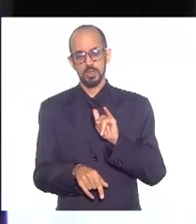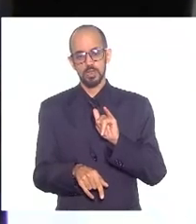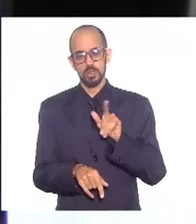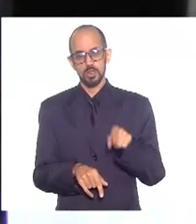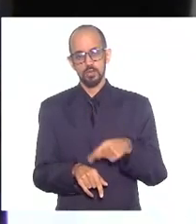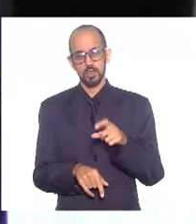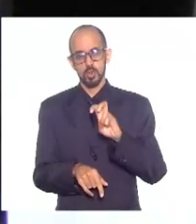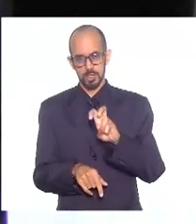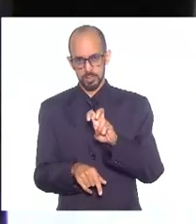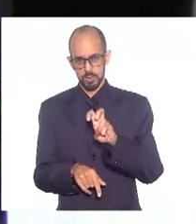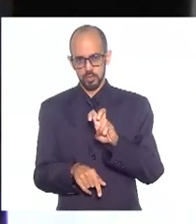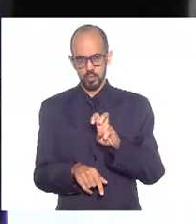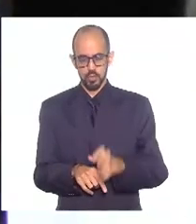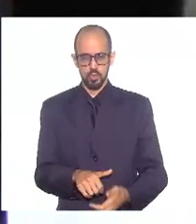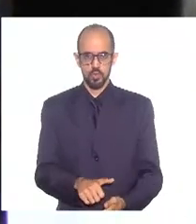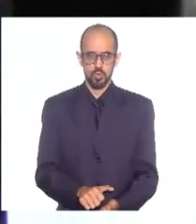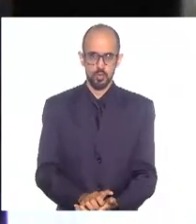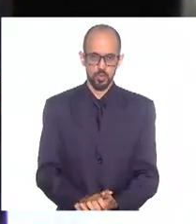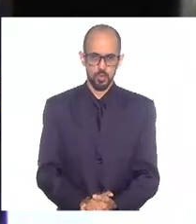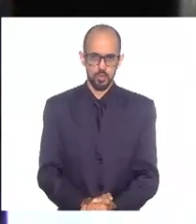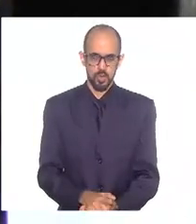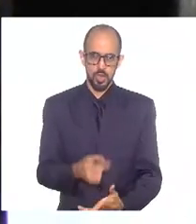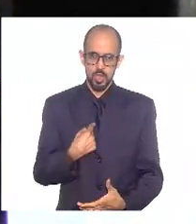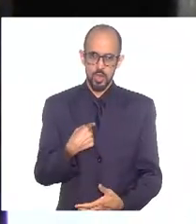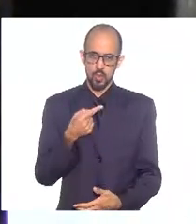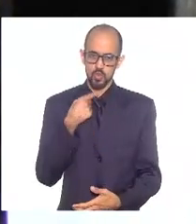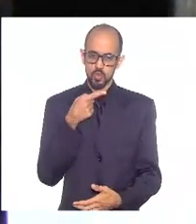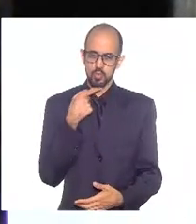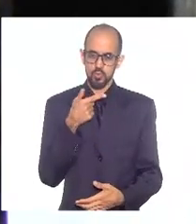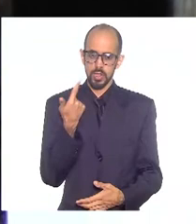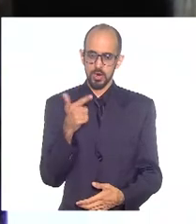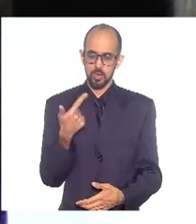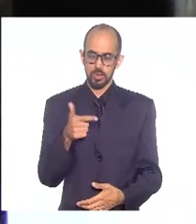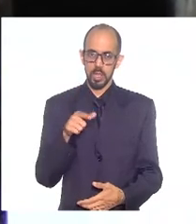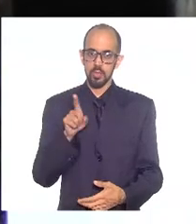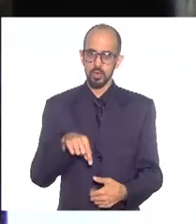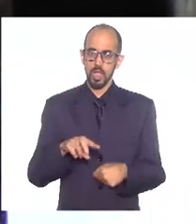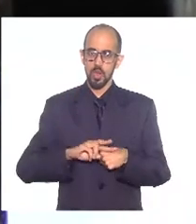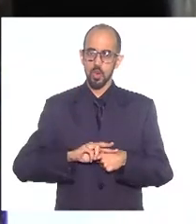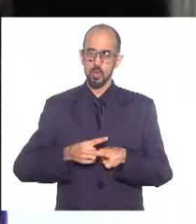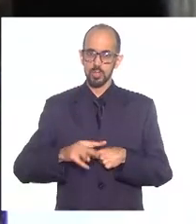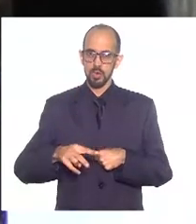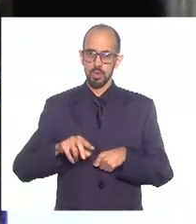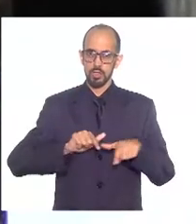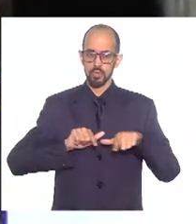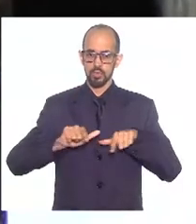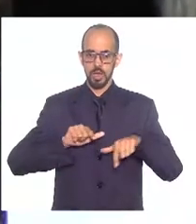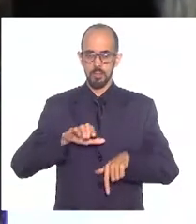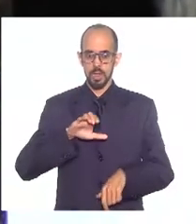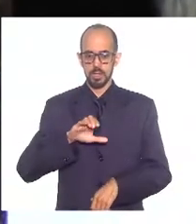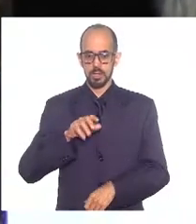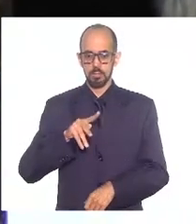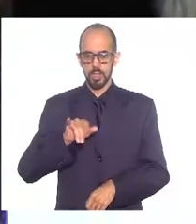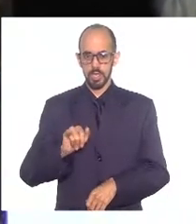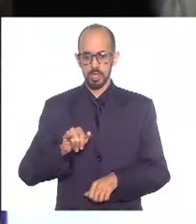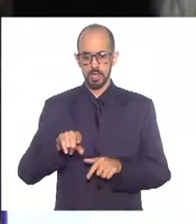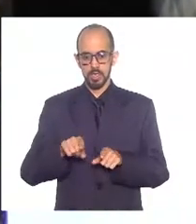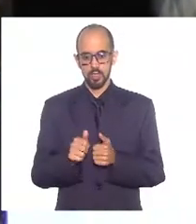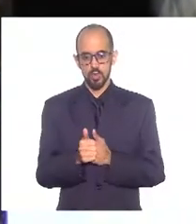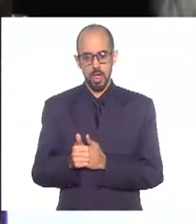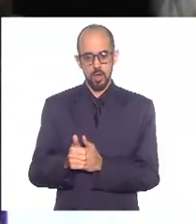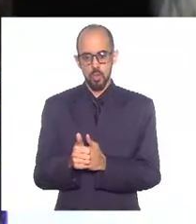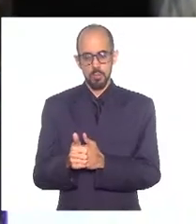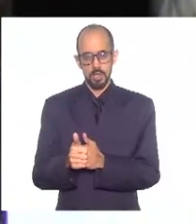reais. Eu não tenho dúvida que já foi fruto do trabalho da CPI e do acompanhamento da